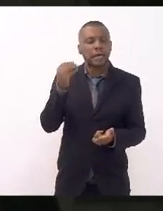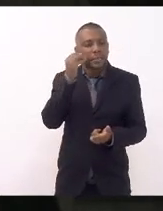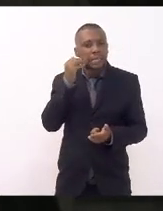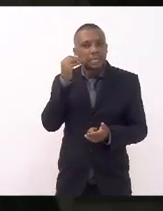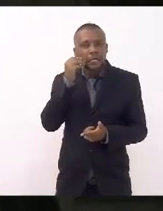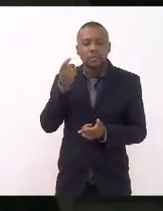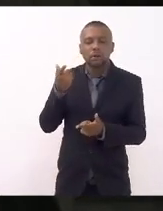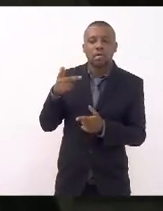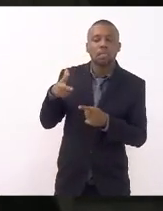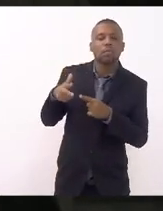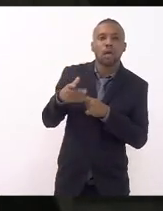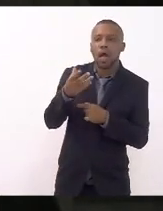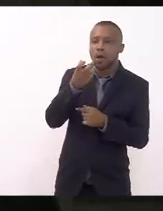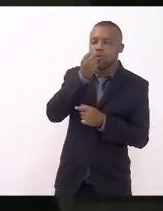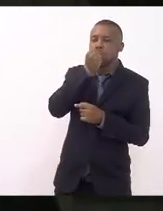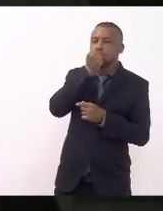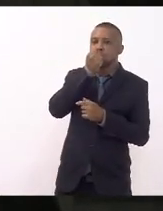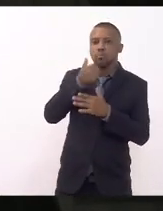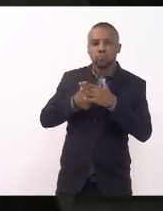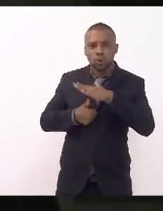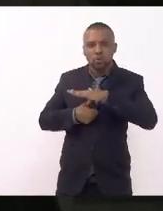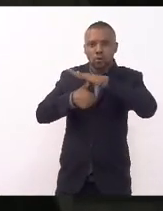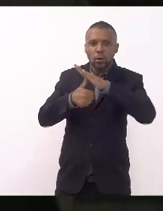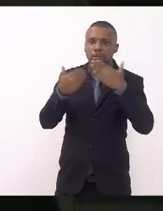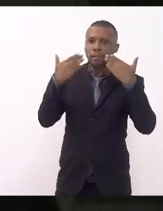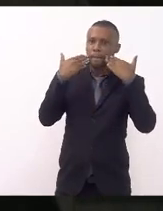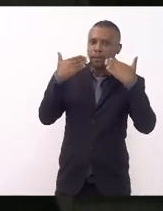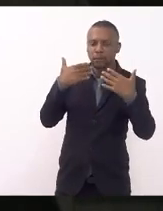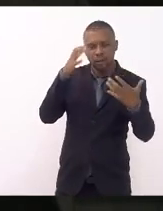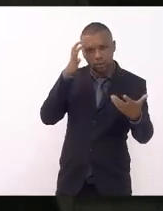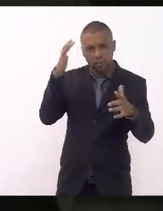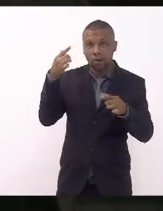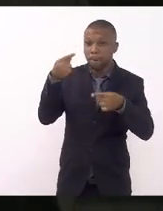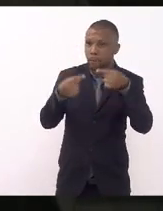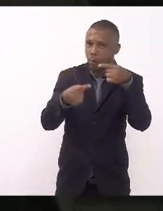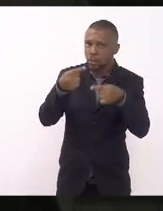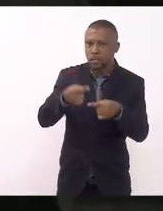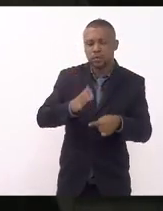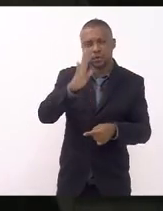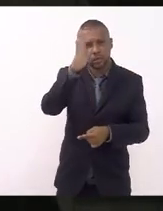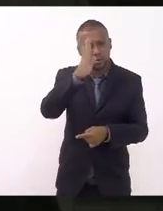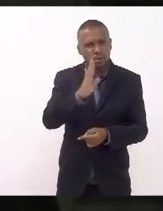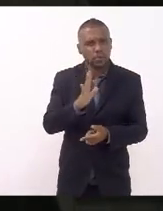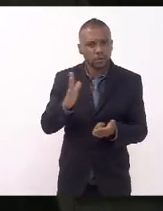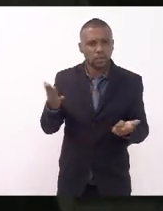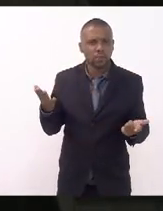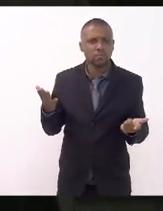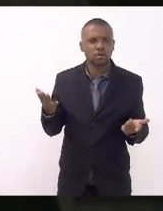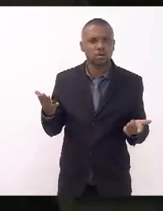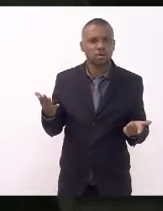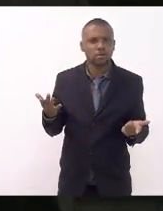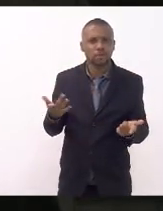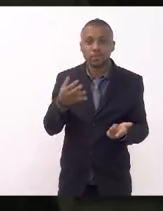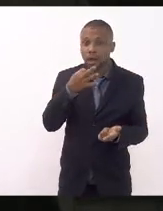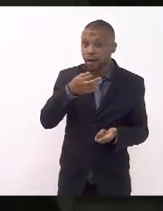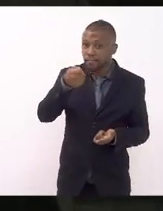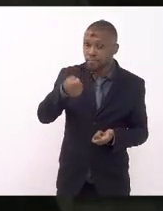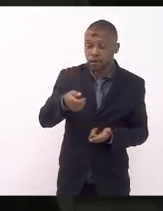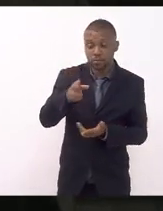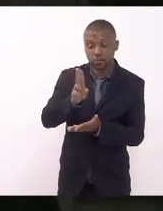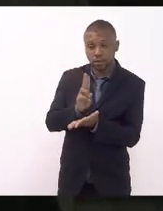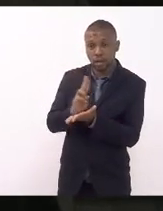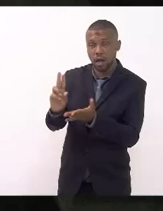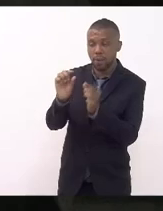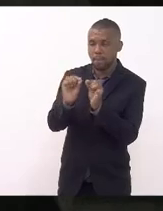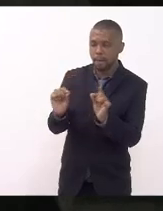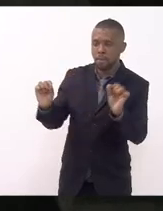reitores de se manifestar publicamente sobre a situação política do país, afirmando que as universidades